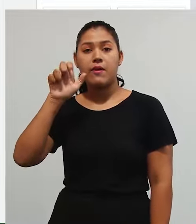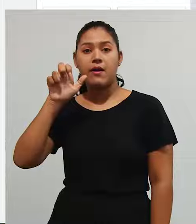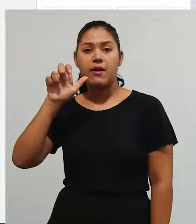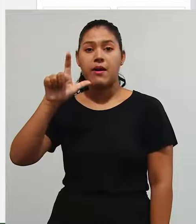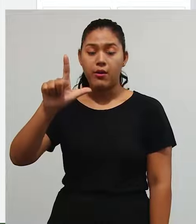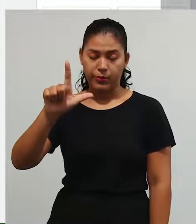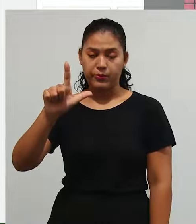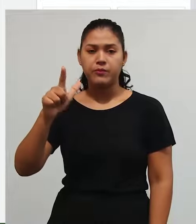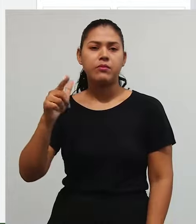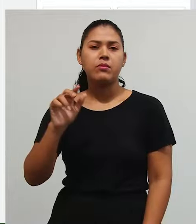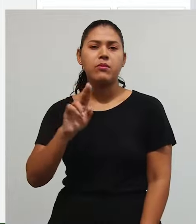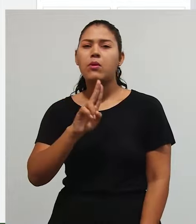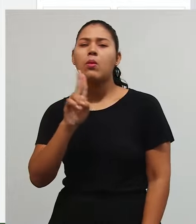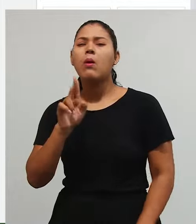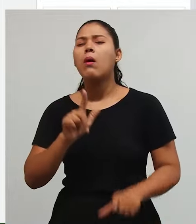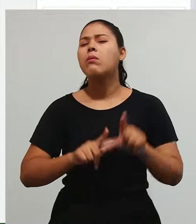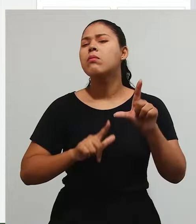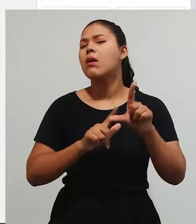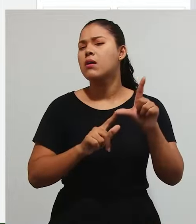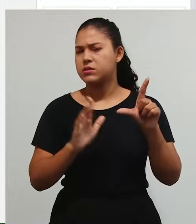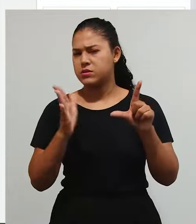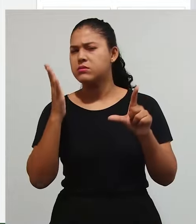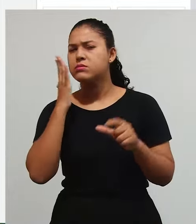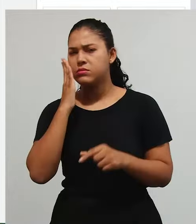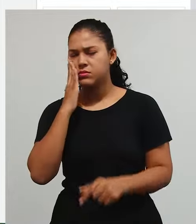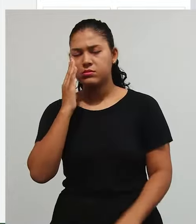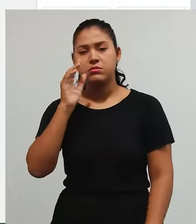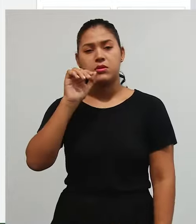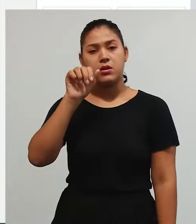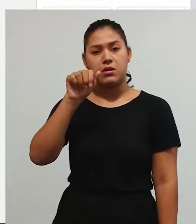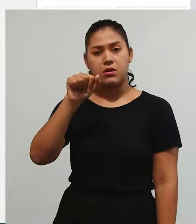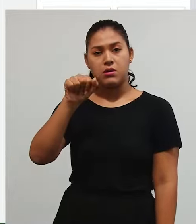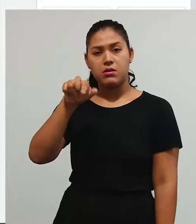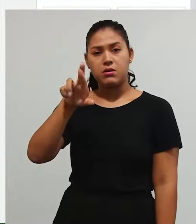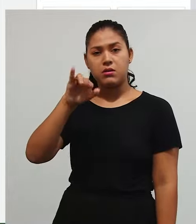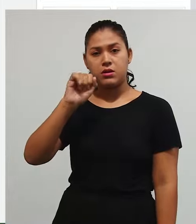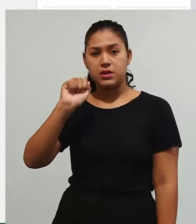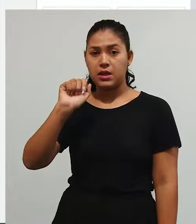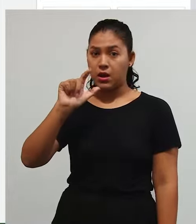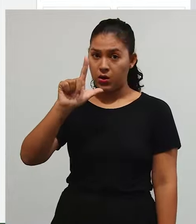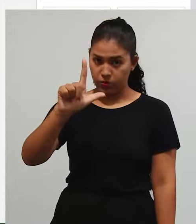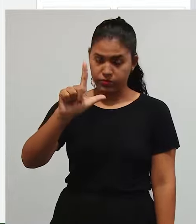já sabe, né? A fonte é sempre Arial.